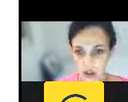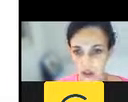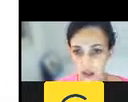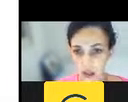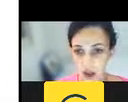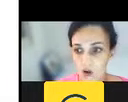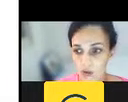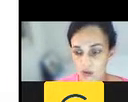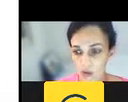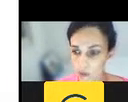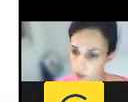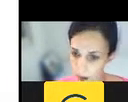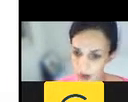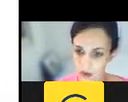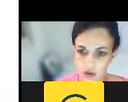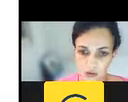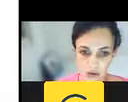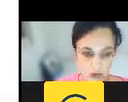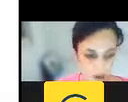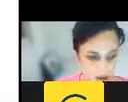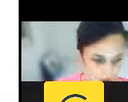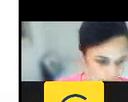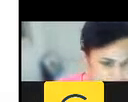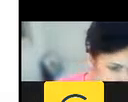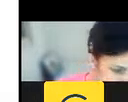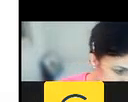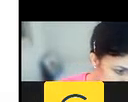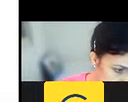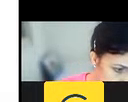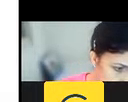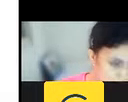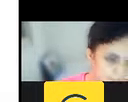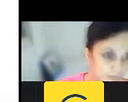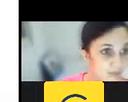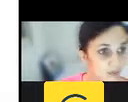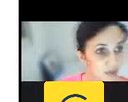gente tem ao formar o indivíduo da EJA?